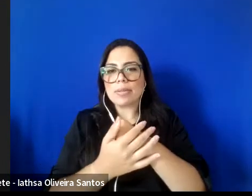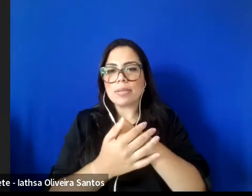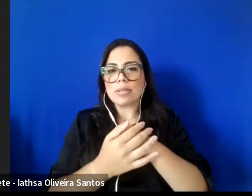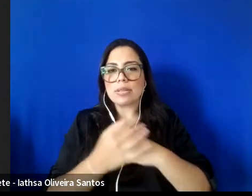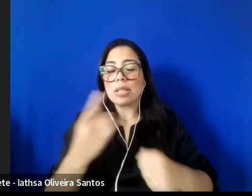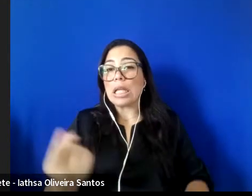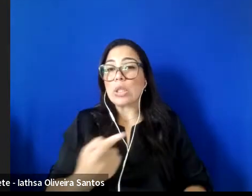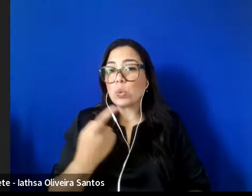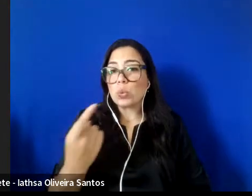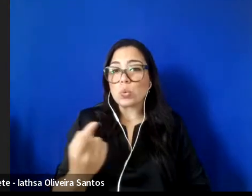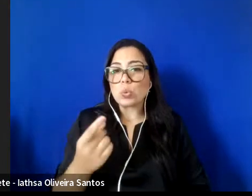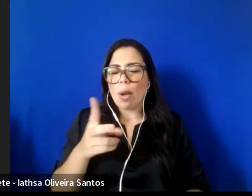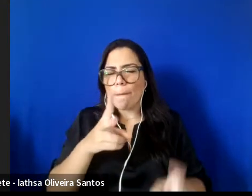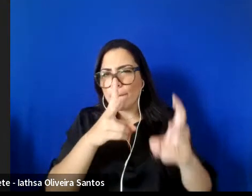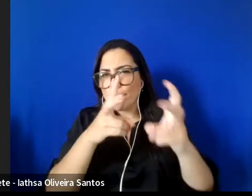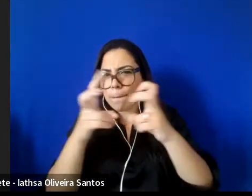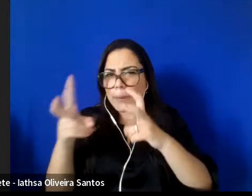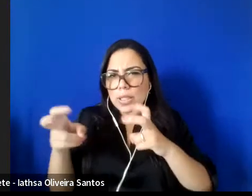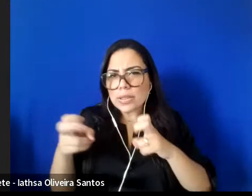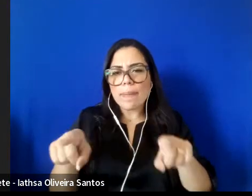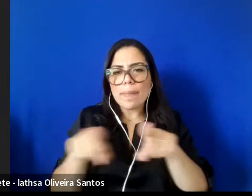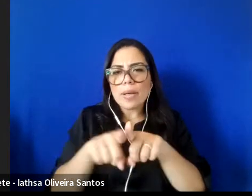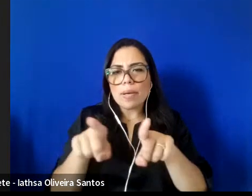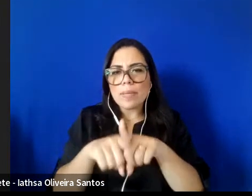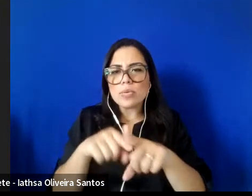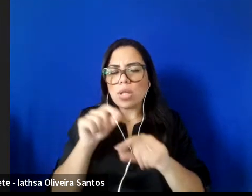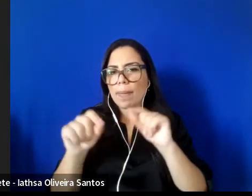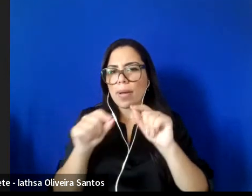nós vimos também uma postura